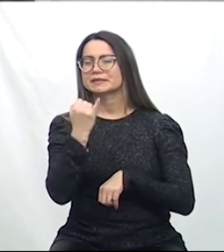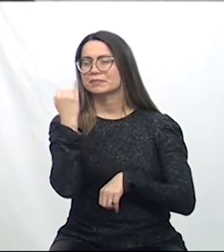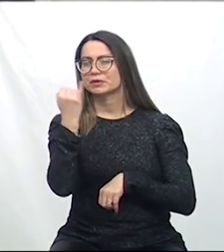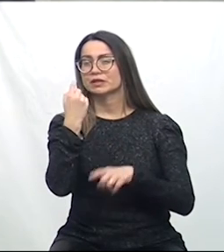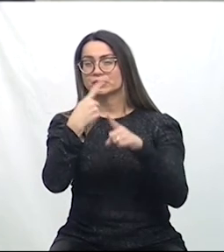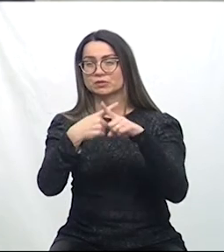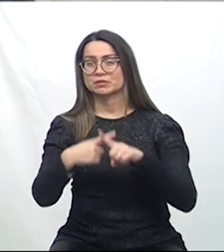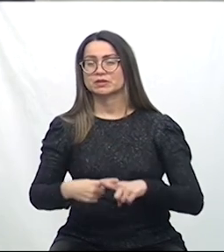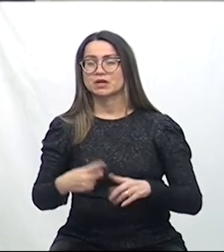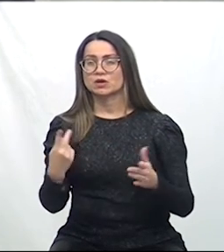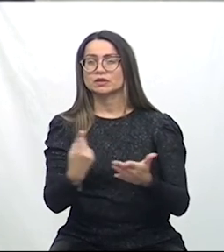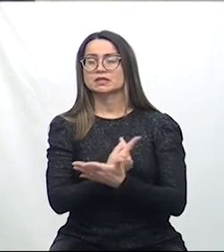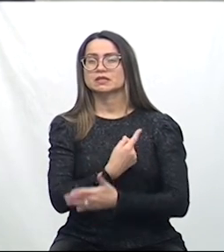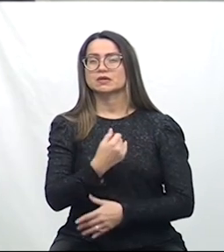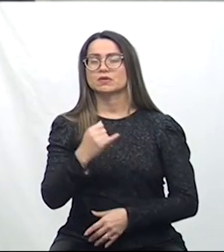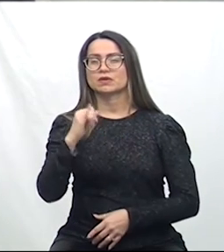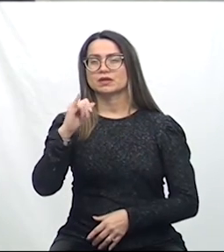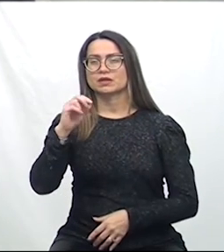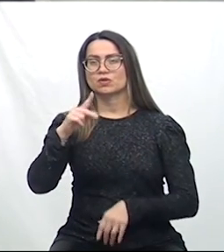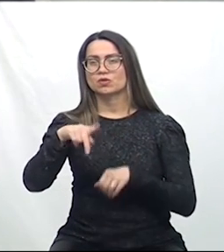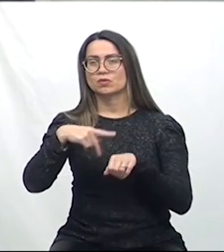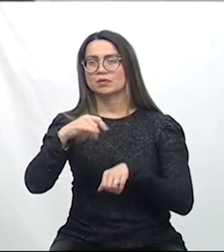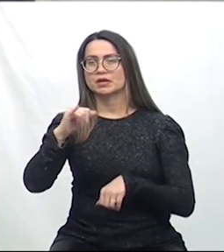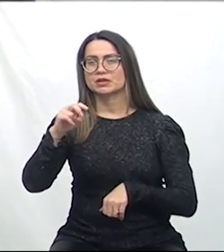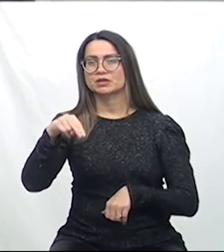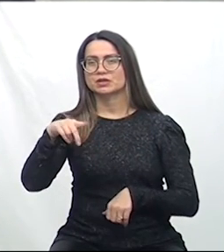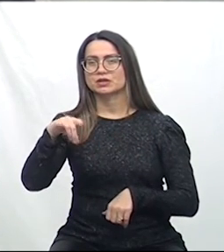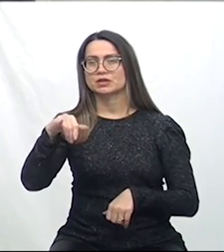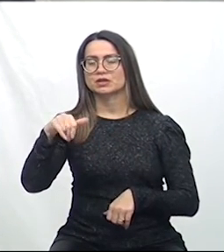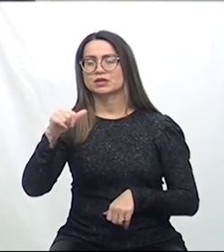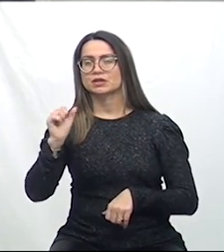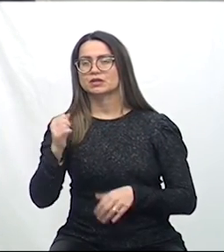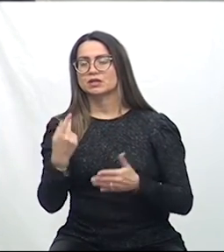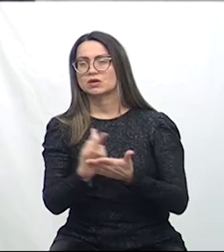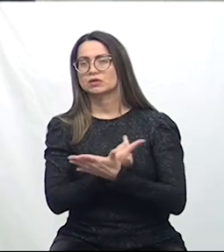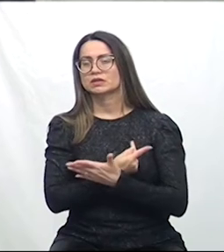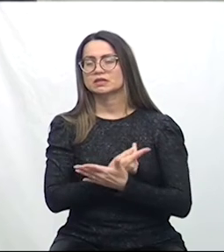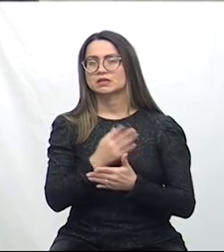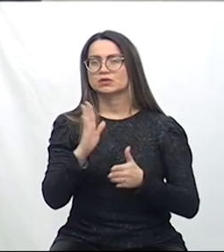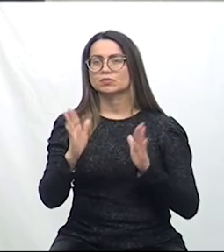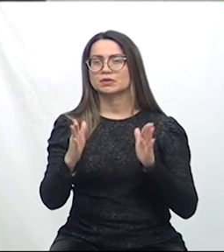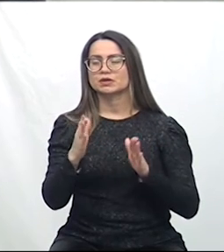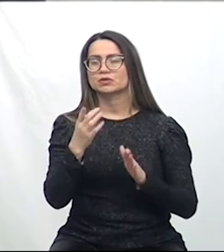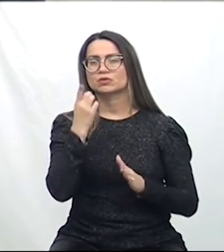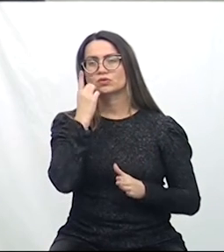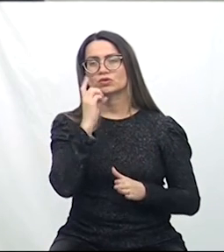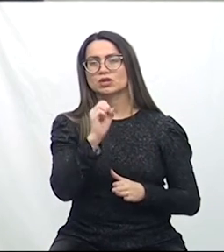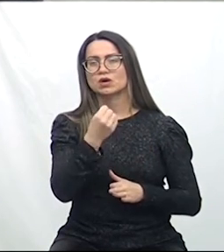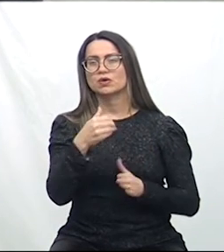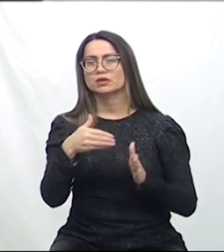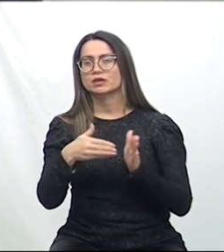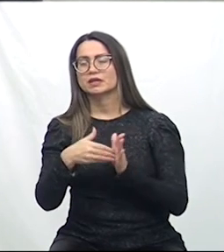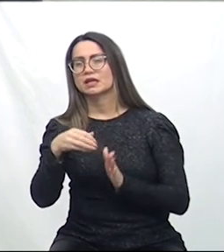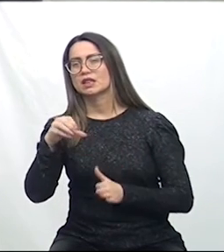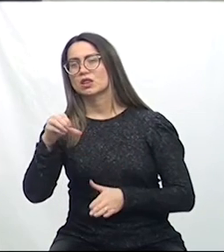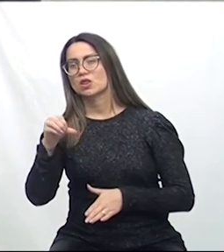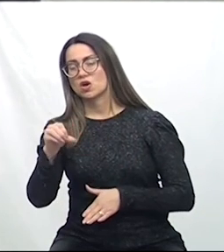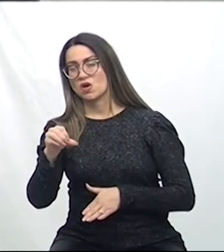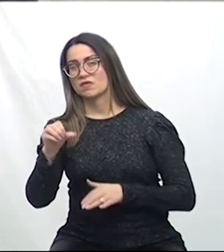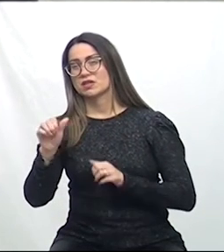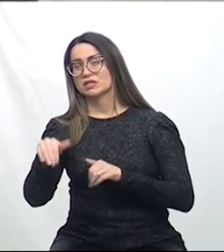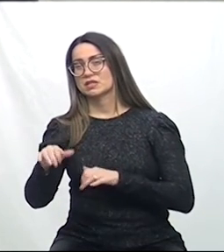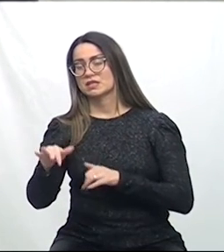realizada na Índia, entre os dias 29 de agosto e 9 de setembro. Representando a seleção brasileira no tabuleiro 2, Katia somou